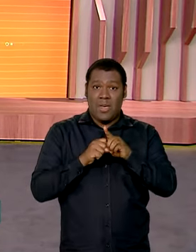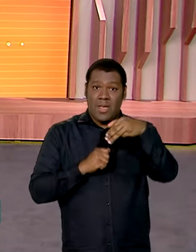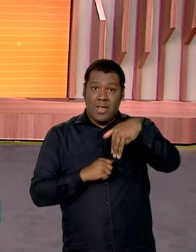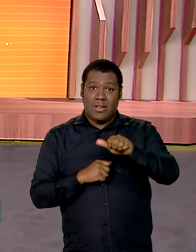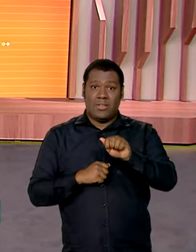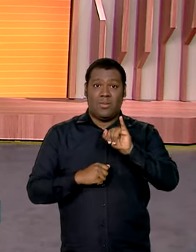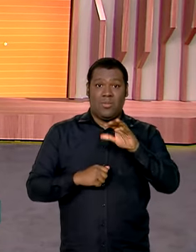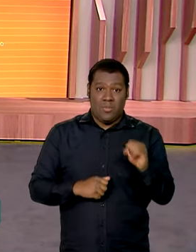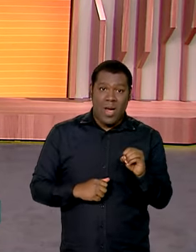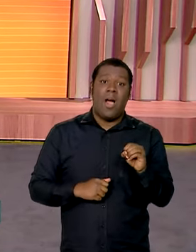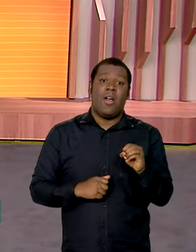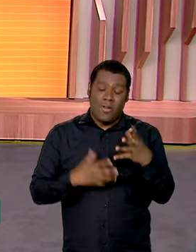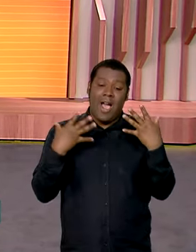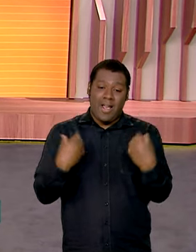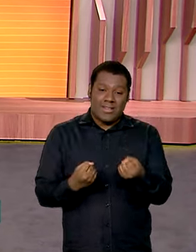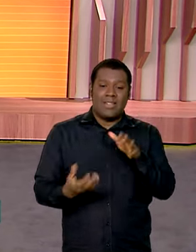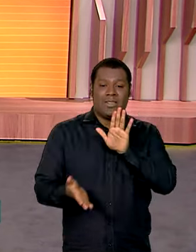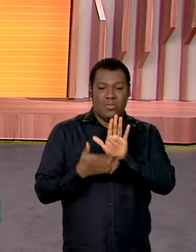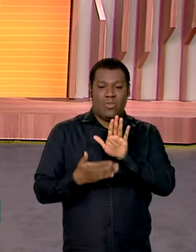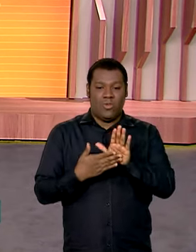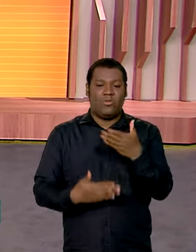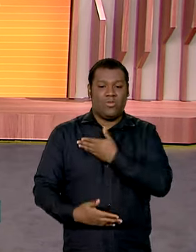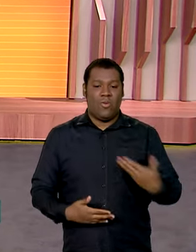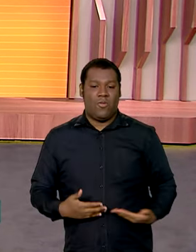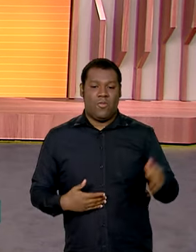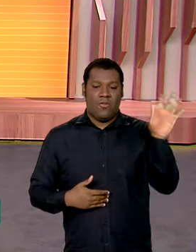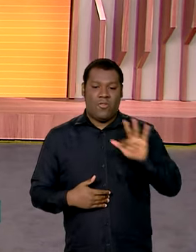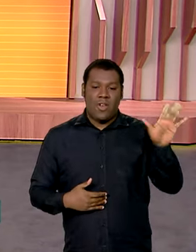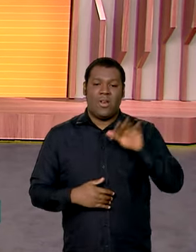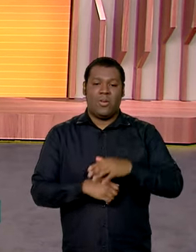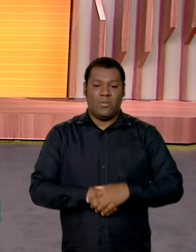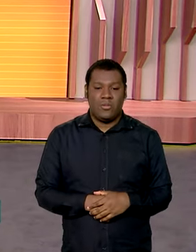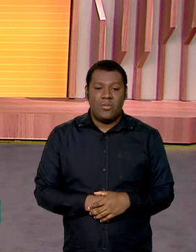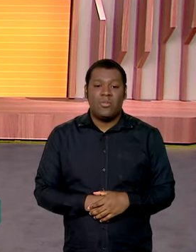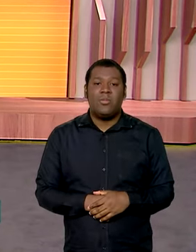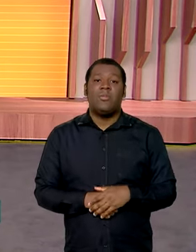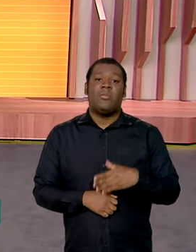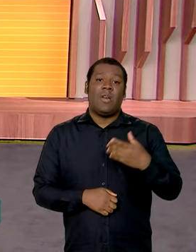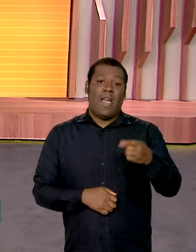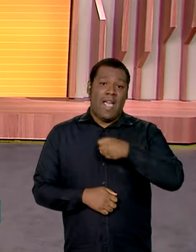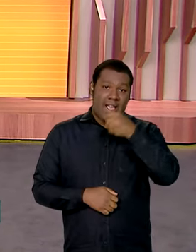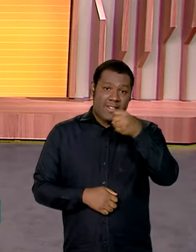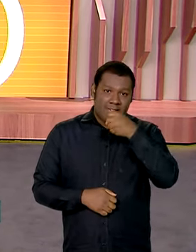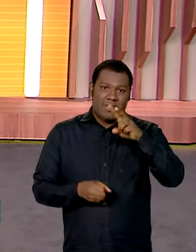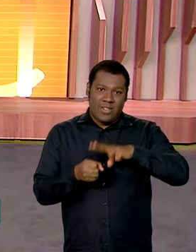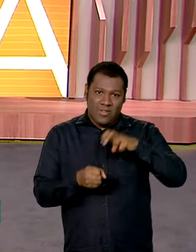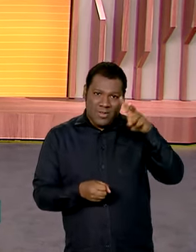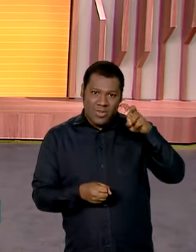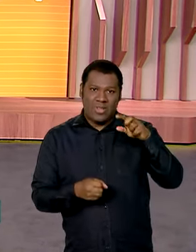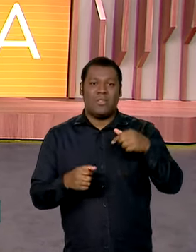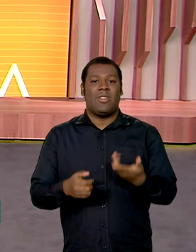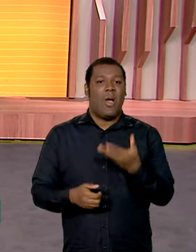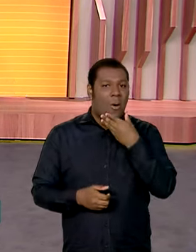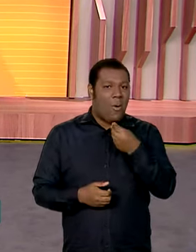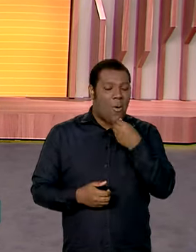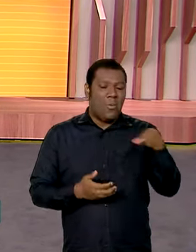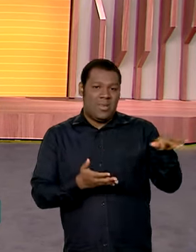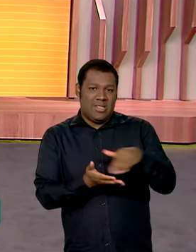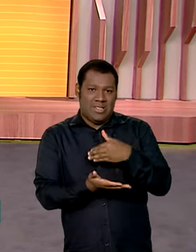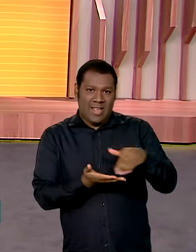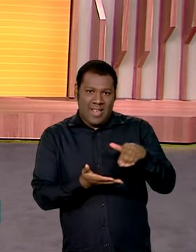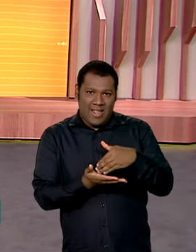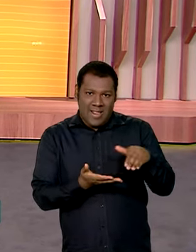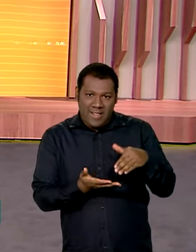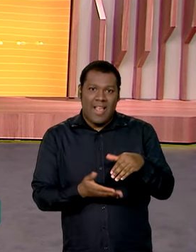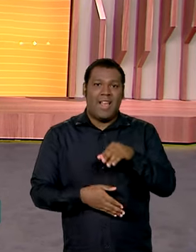proposta junto ao governo federal. Em entrevista ao programa A Voz do Brasil, aqui da EBC, o secretário de Atenção Primária à